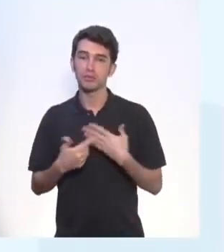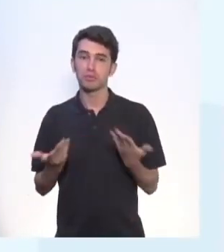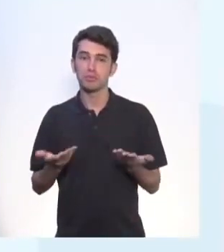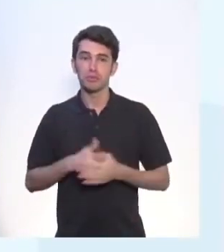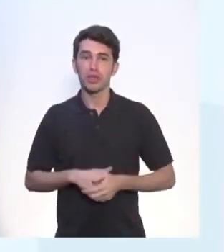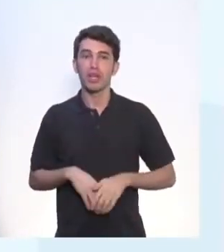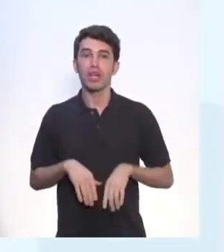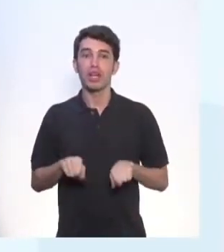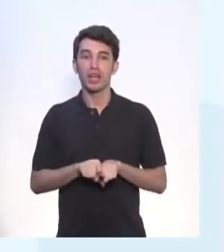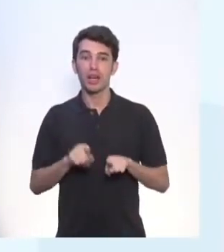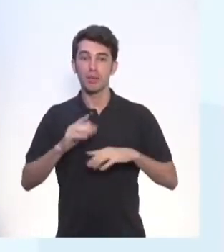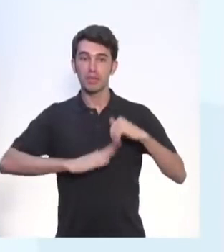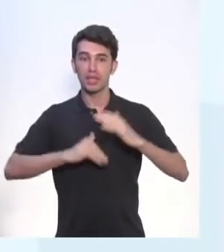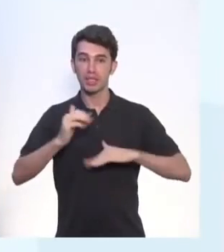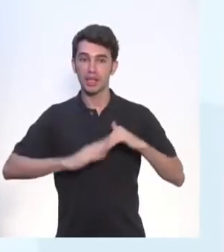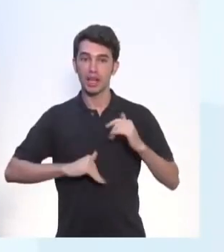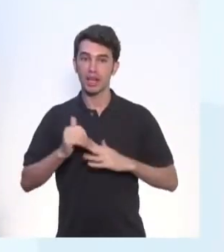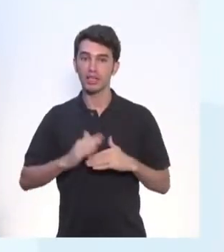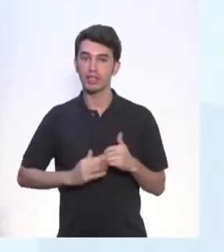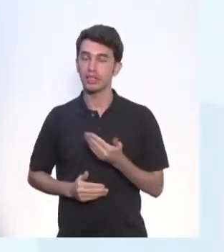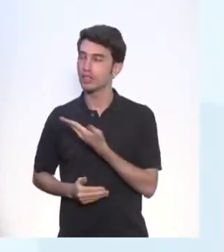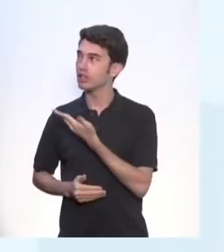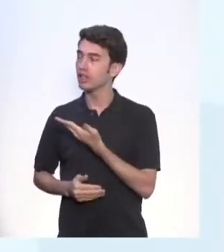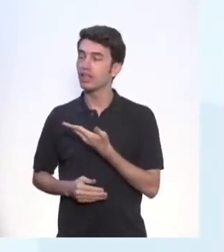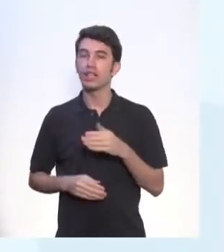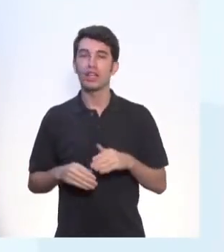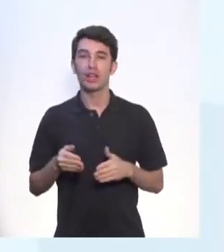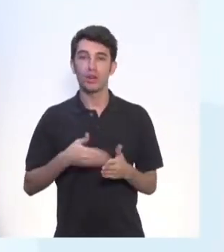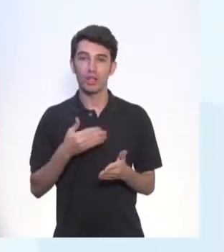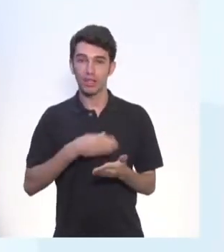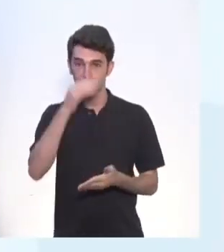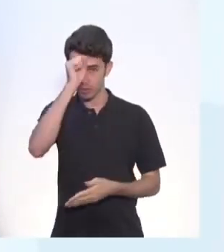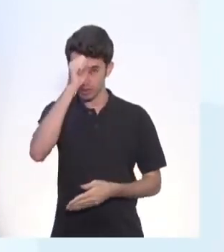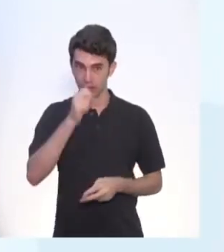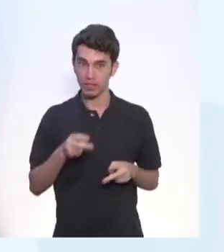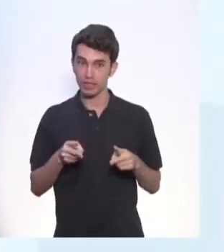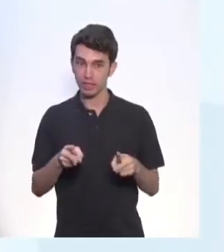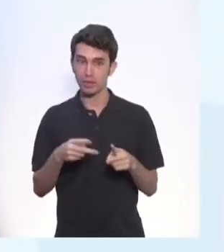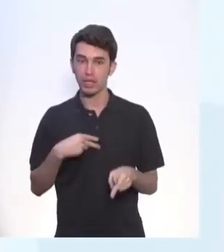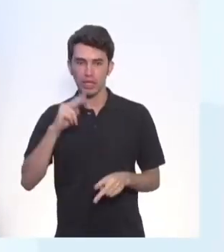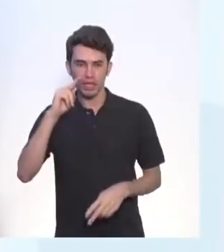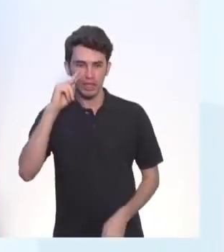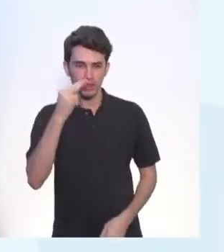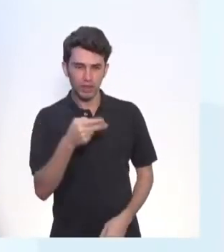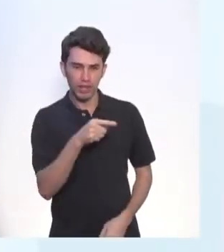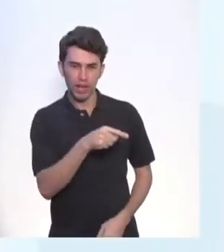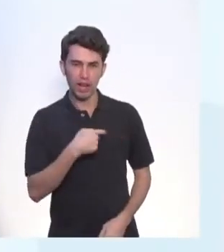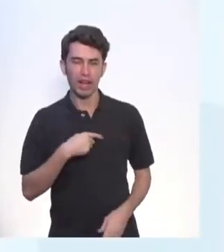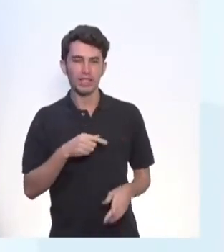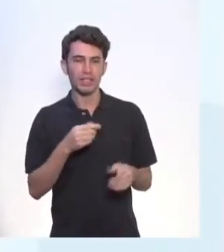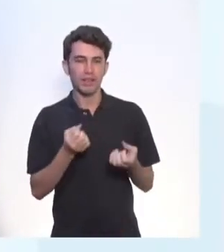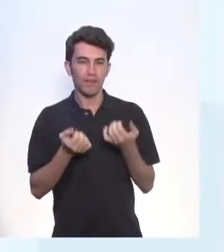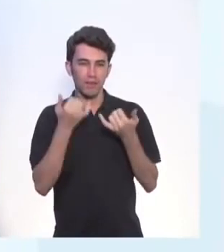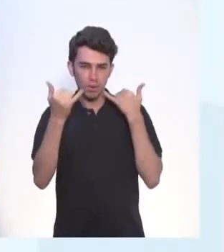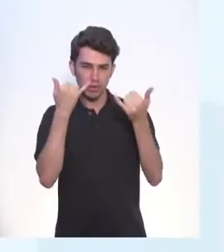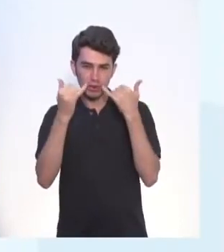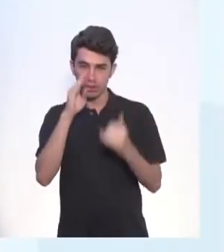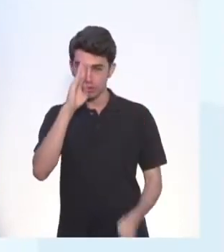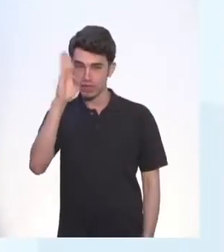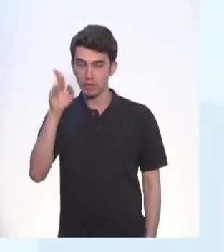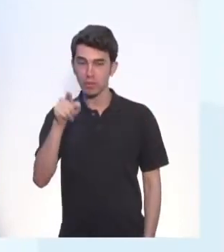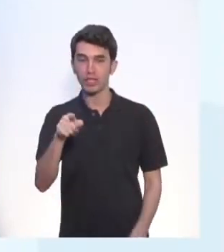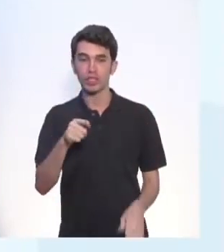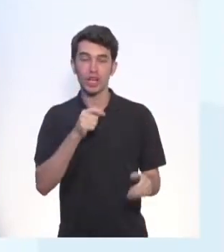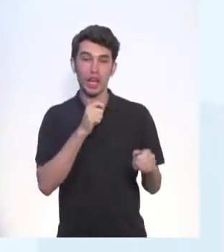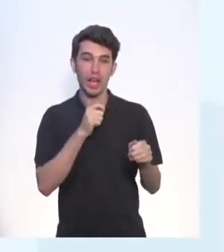habilidade que a gente vai trabalhar, que está aí no caderno Aprender Sempre, é identificar as informações principais de